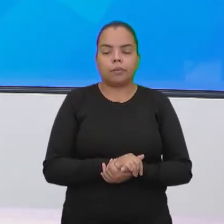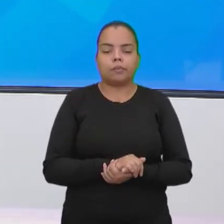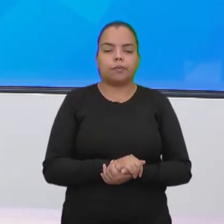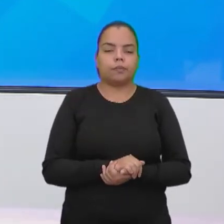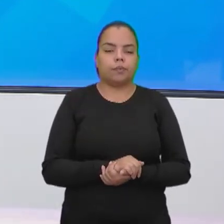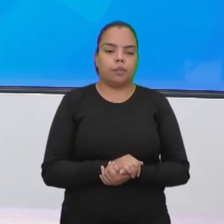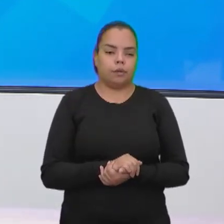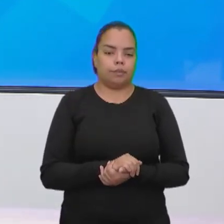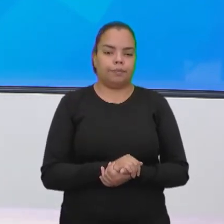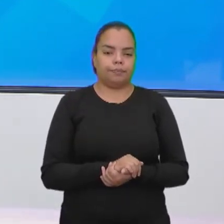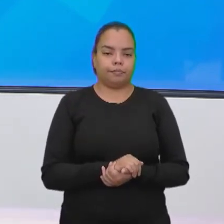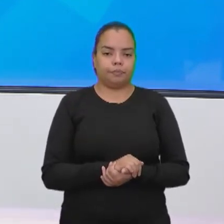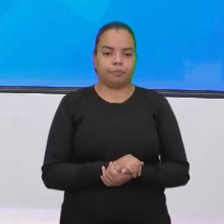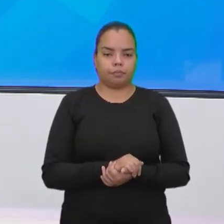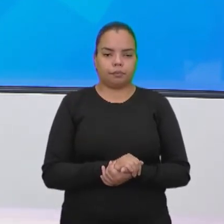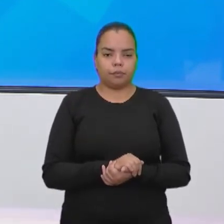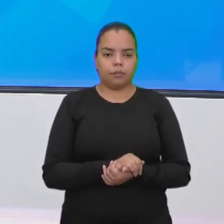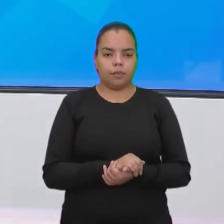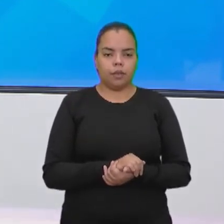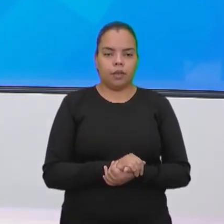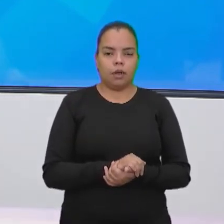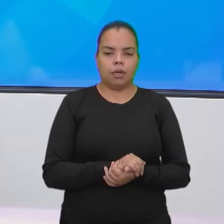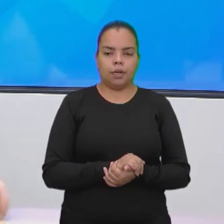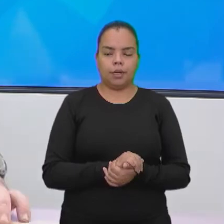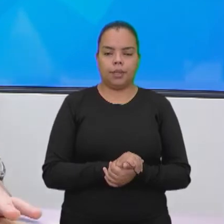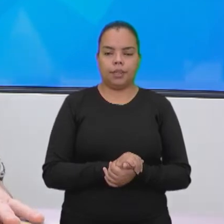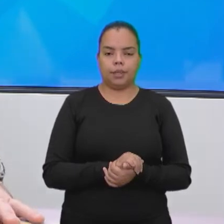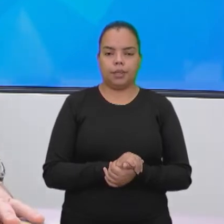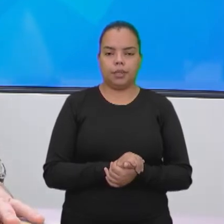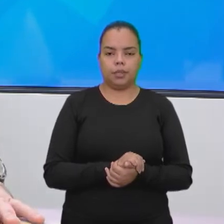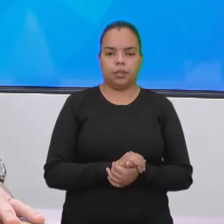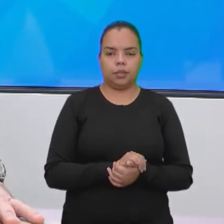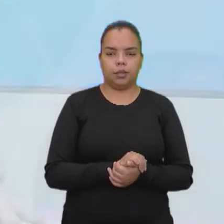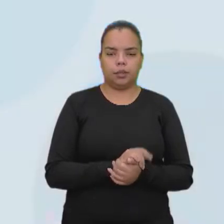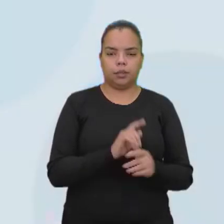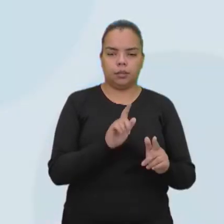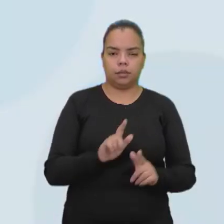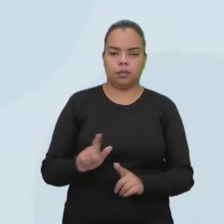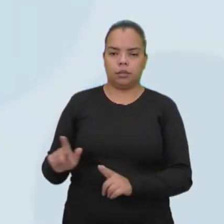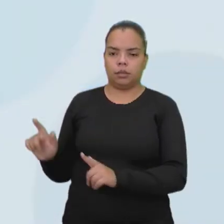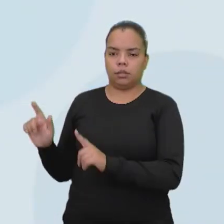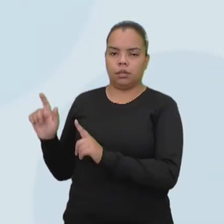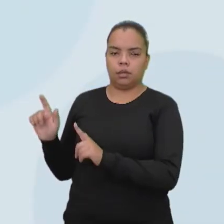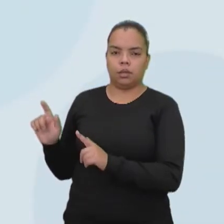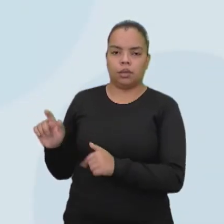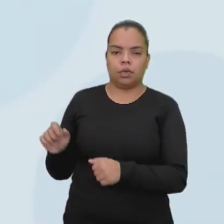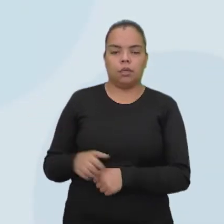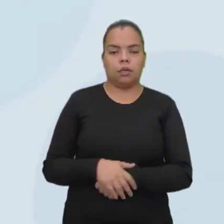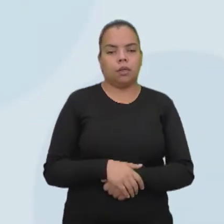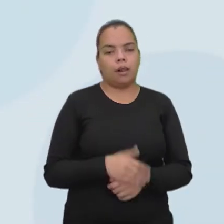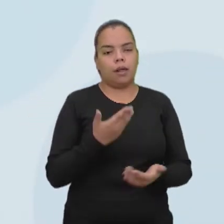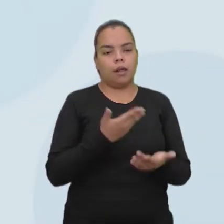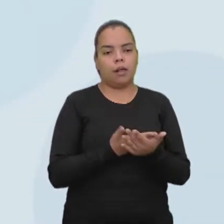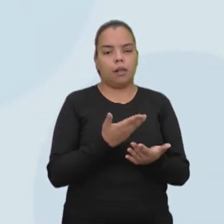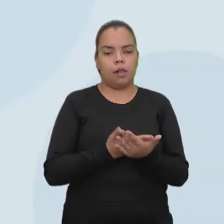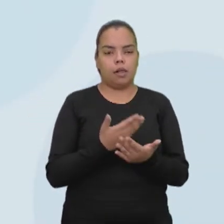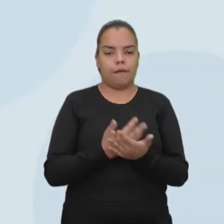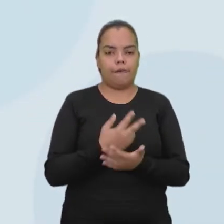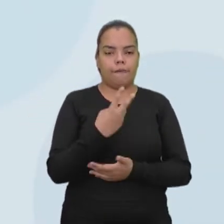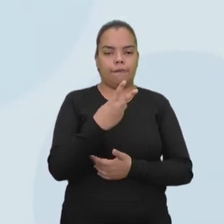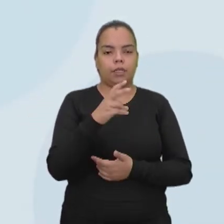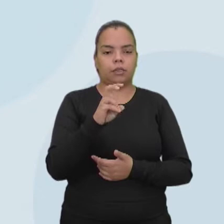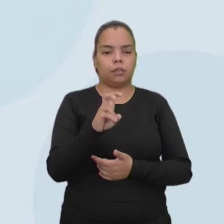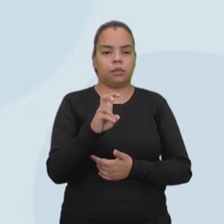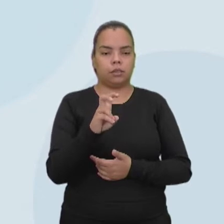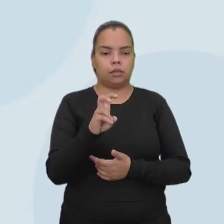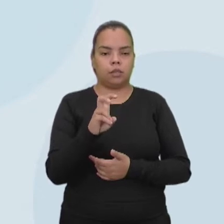bom retratar isso. Vamos lá para a próxima tela que nós vamos ver aí a educação aí. Então tá lá, ó. População de 25 anos ou mais de